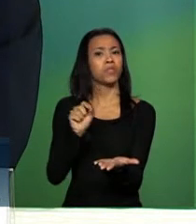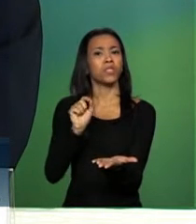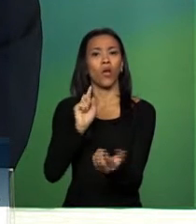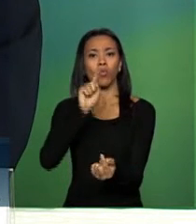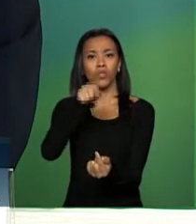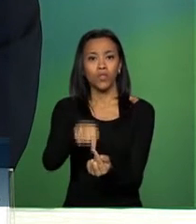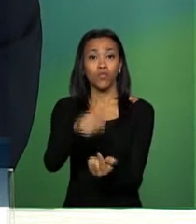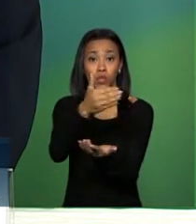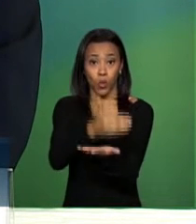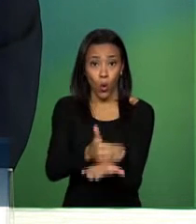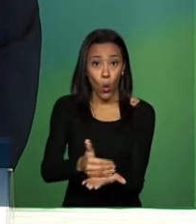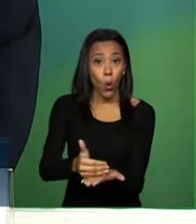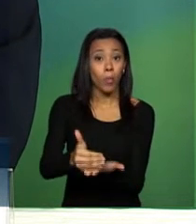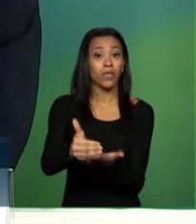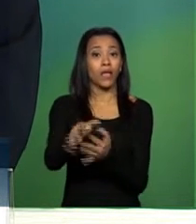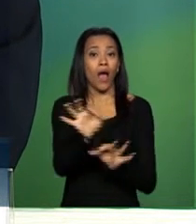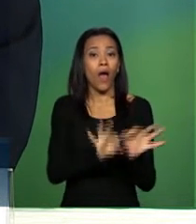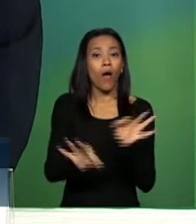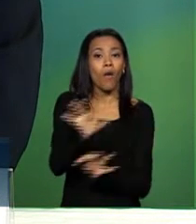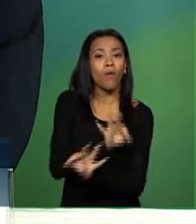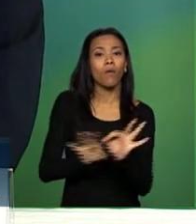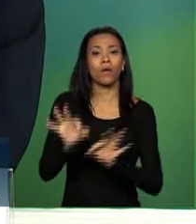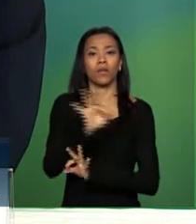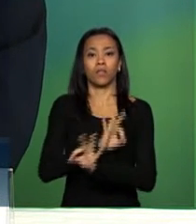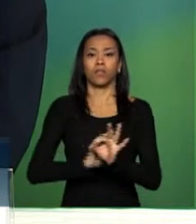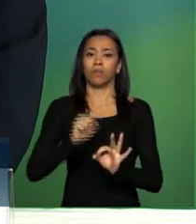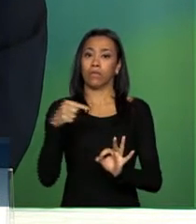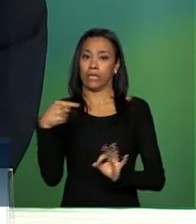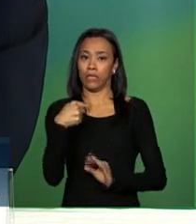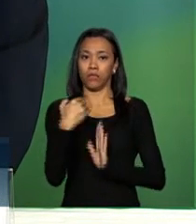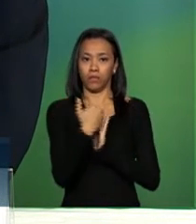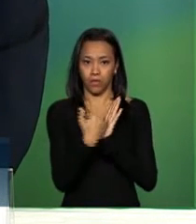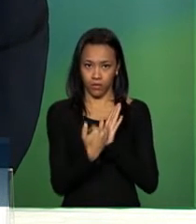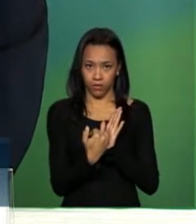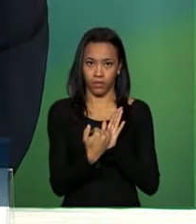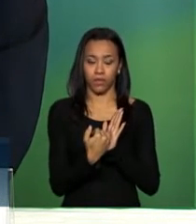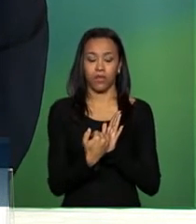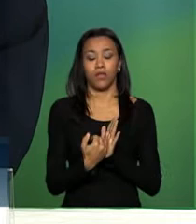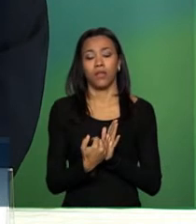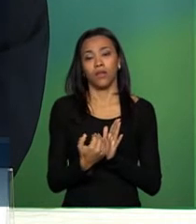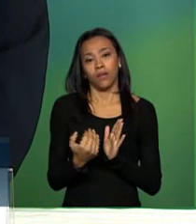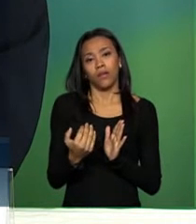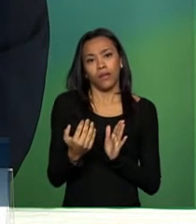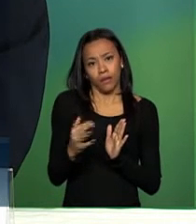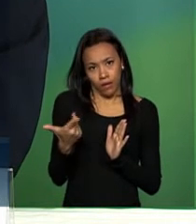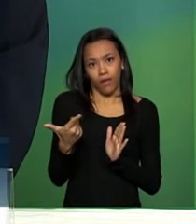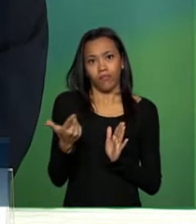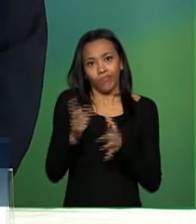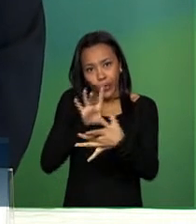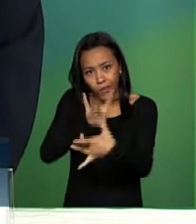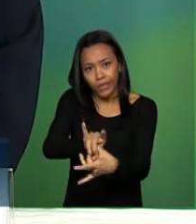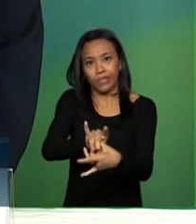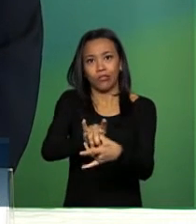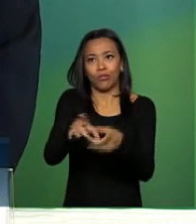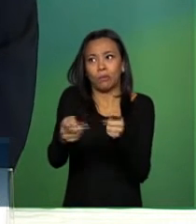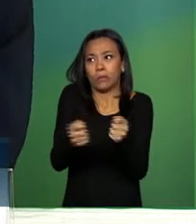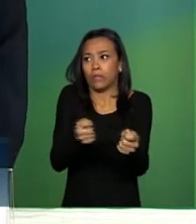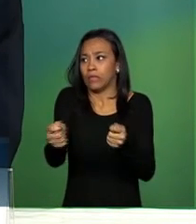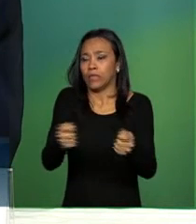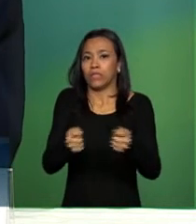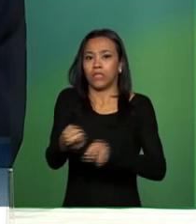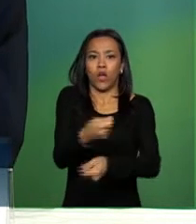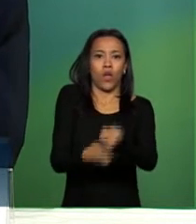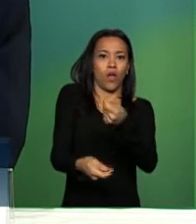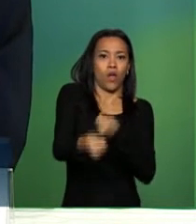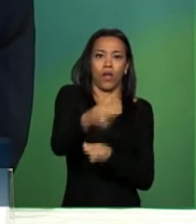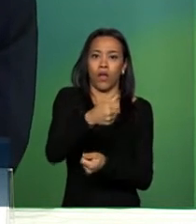a recomposição do Reintegra. Portanto, eu considero que em meio a um ajuste fiscal severo como o que nós